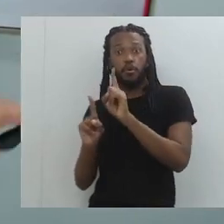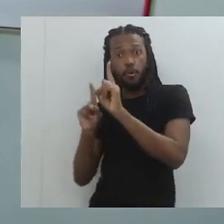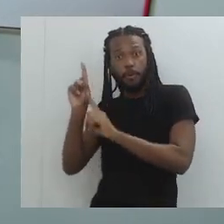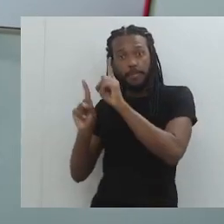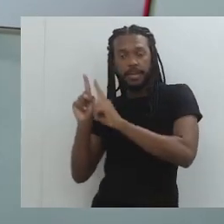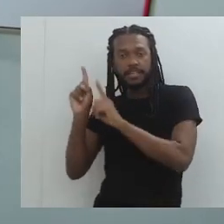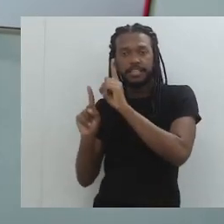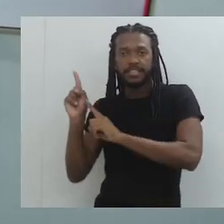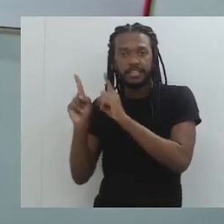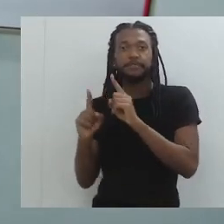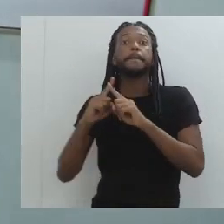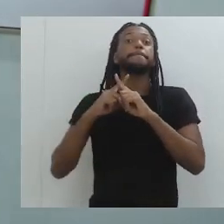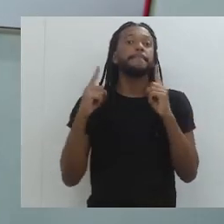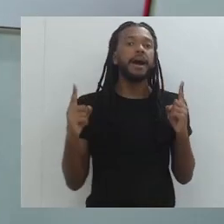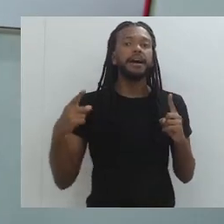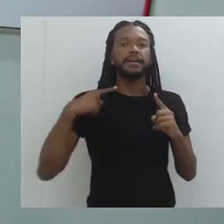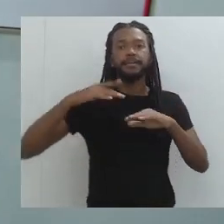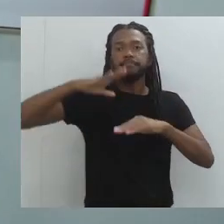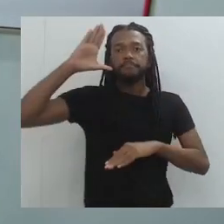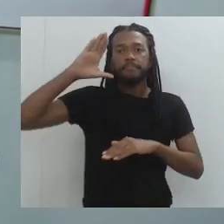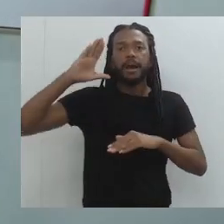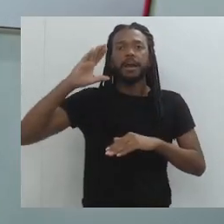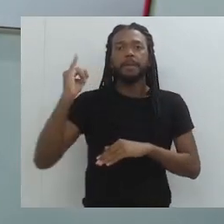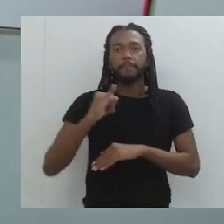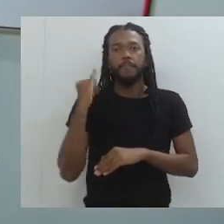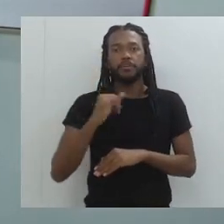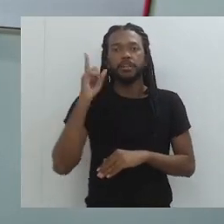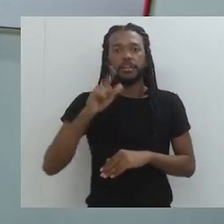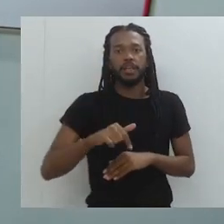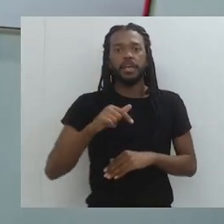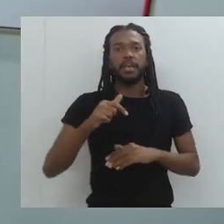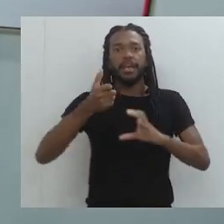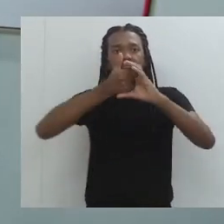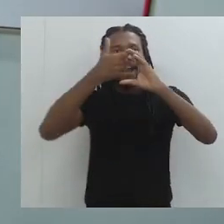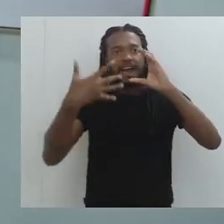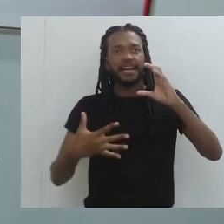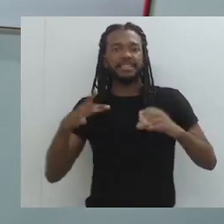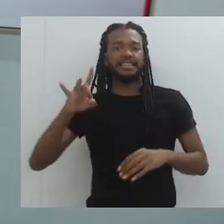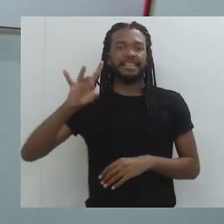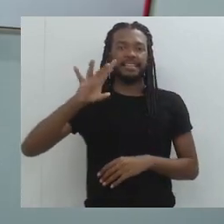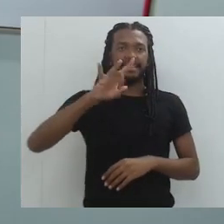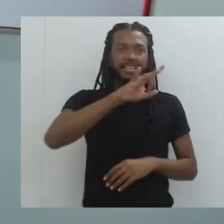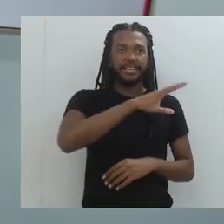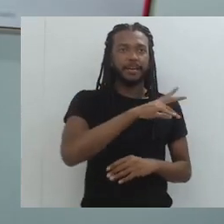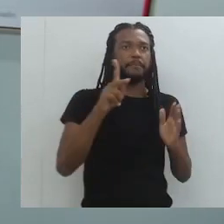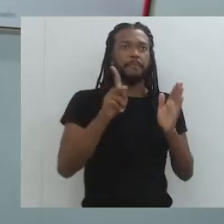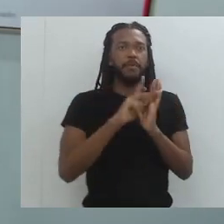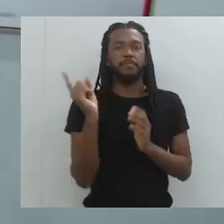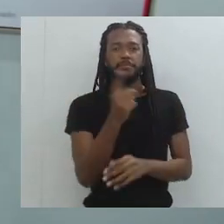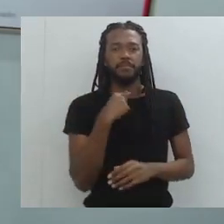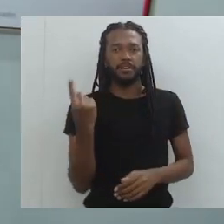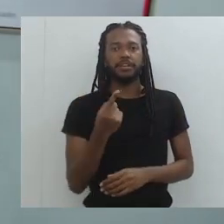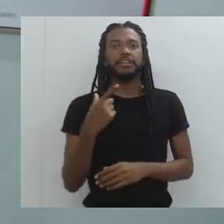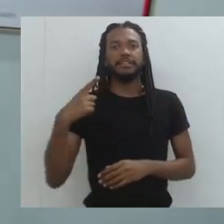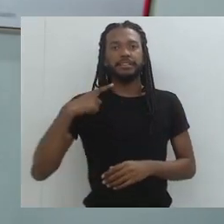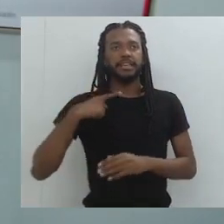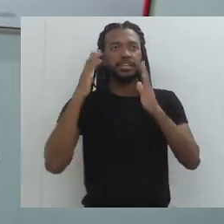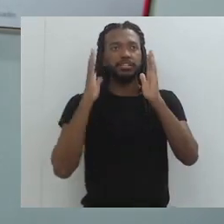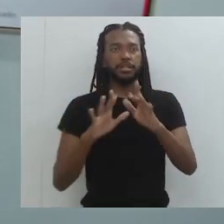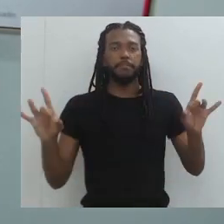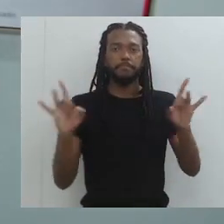competitivos, mas o mais importante, gente, são as características que a gente tem, que